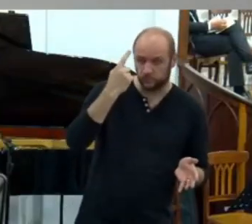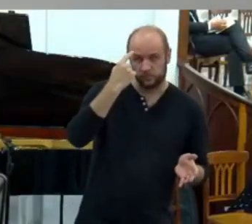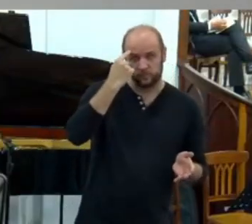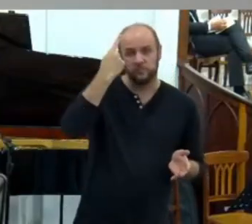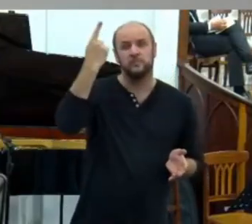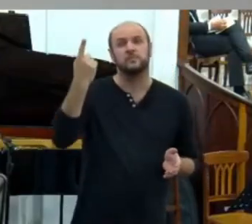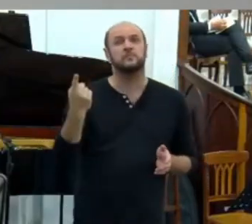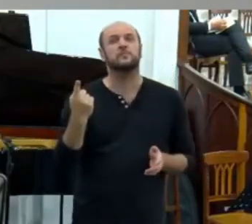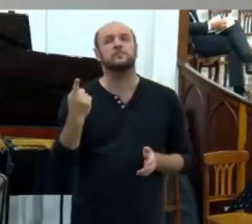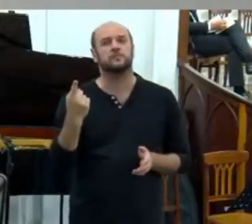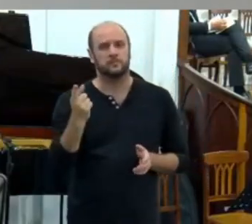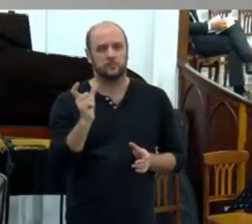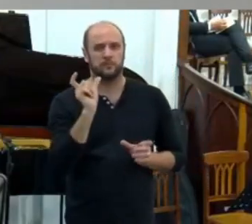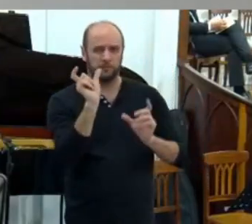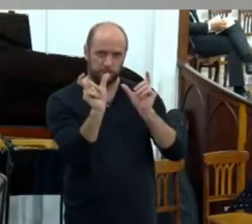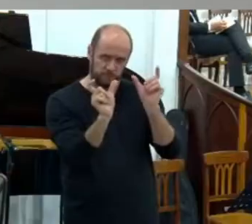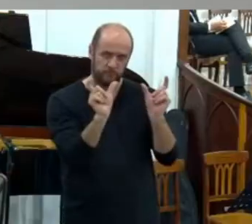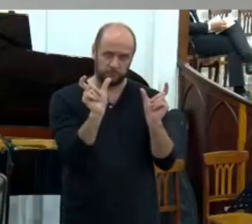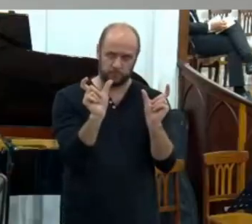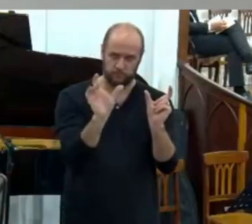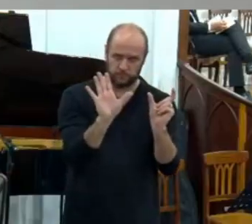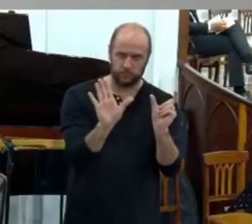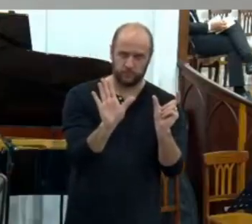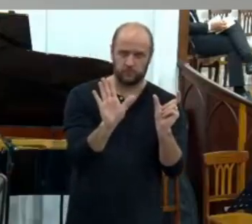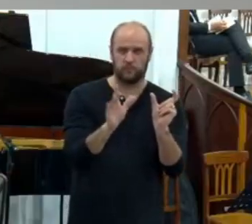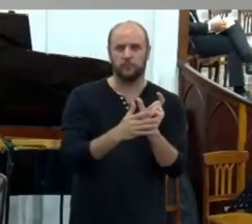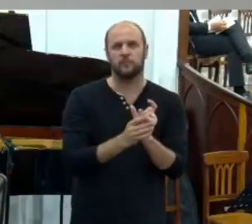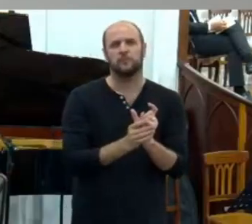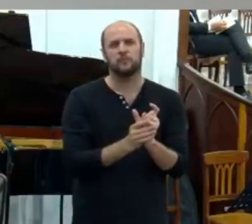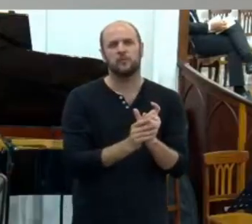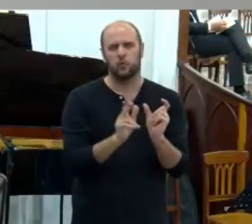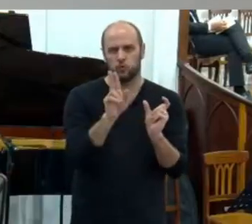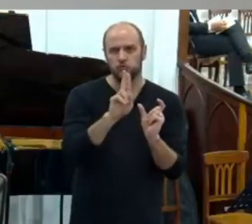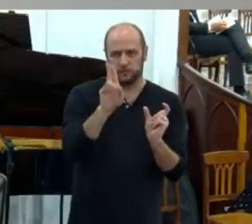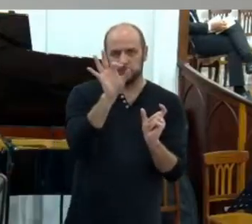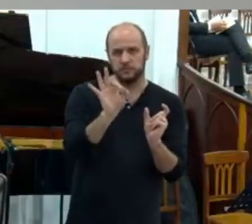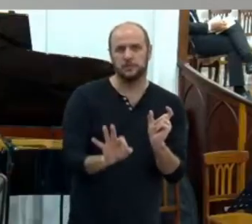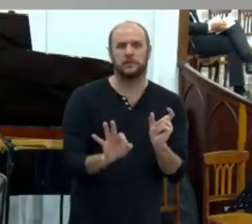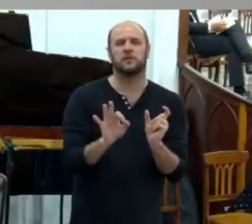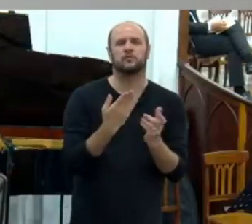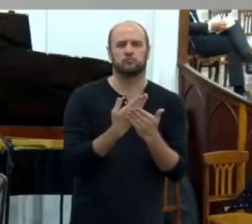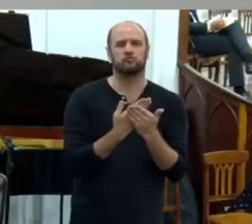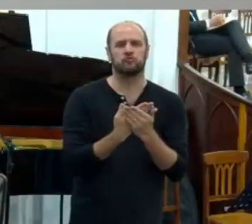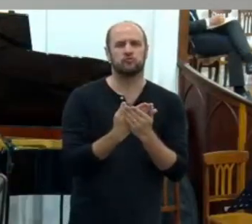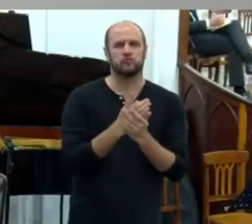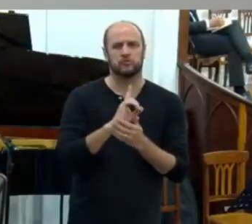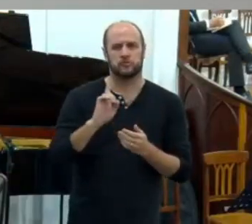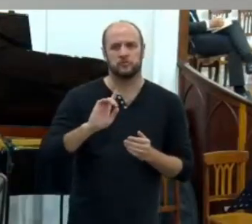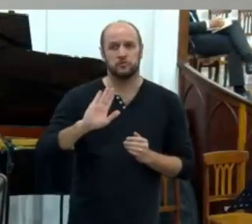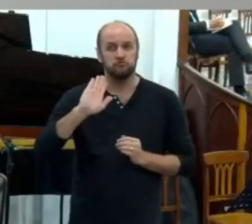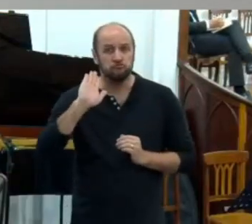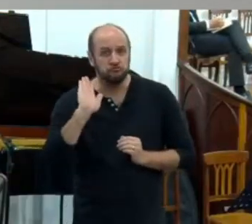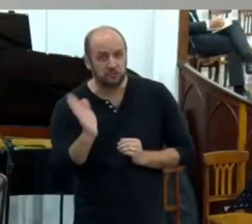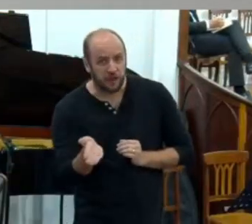conceito usando duas palavras, bem utilizadas pela teologia bíblica: o já